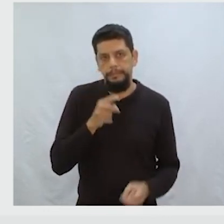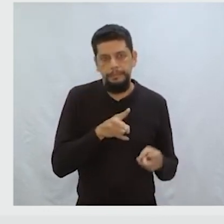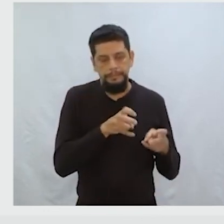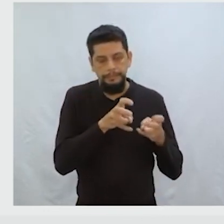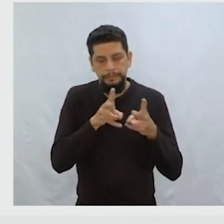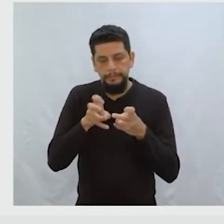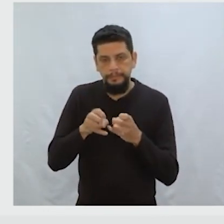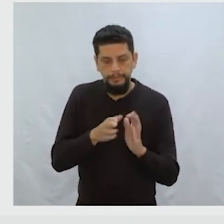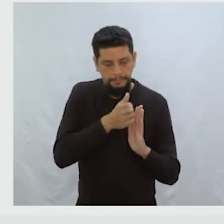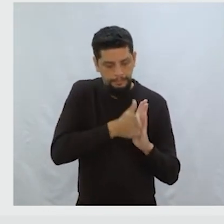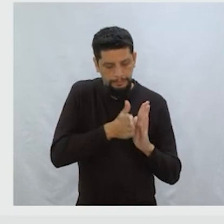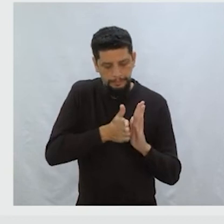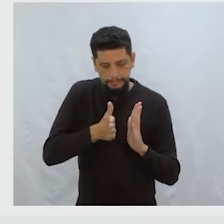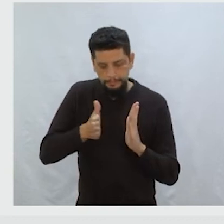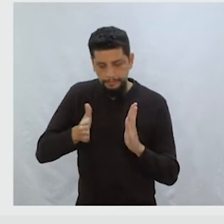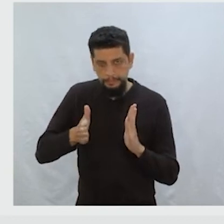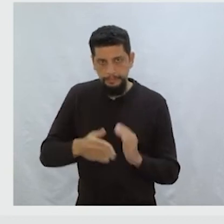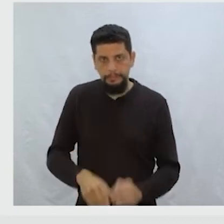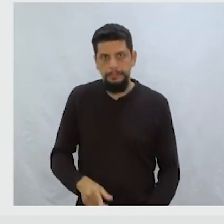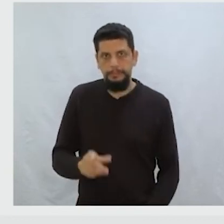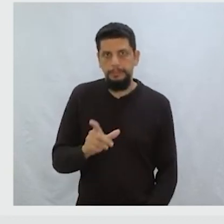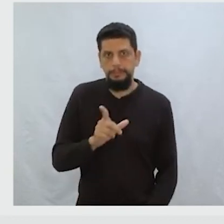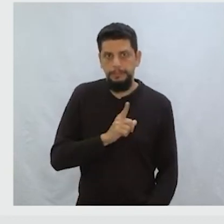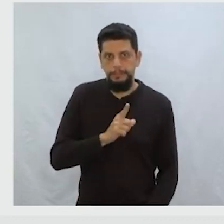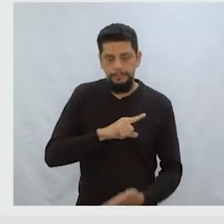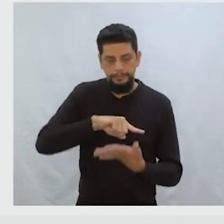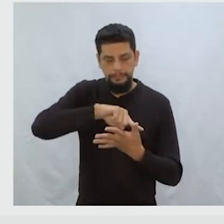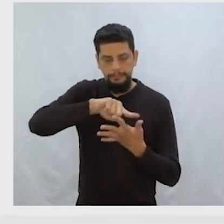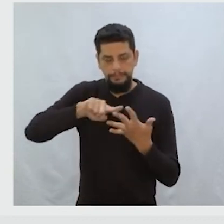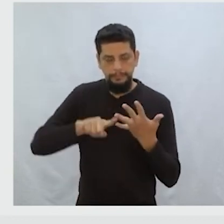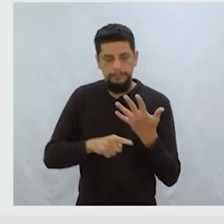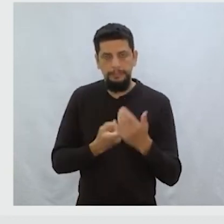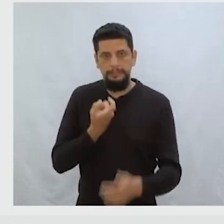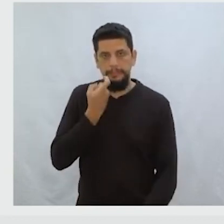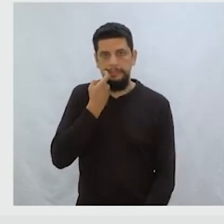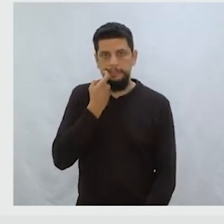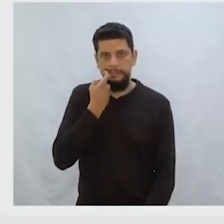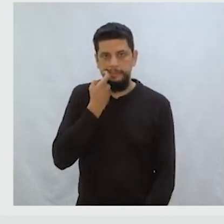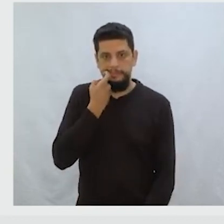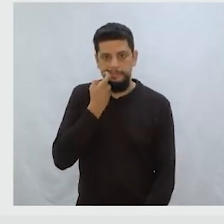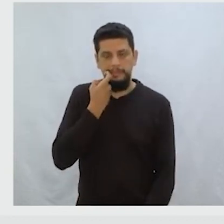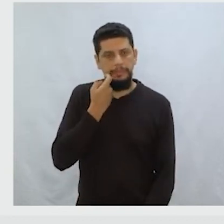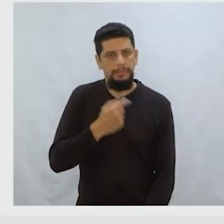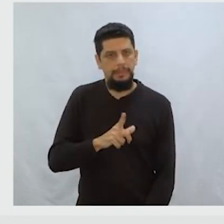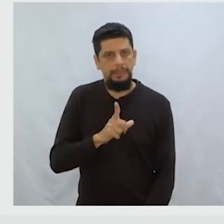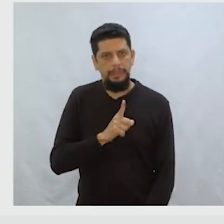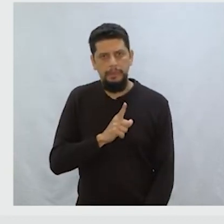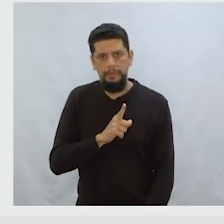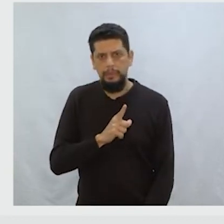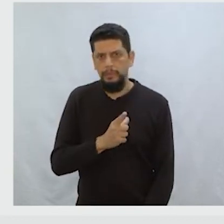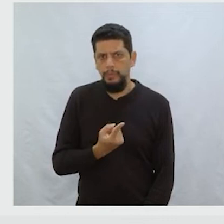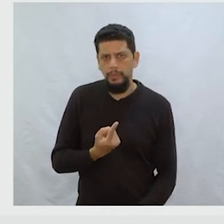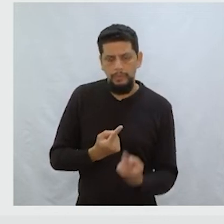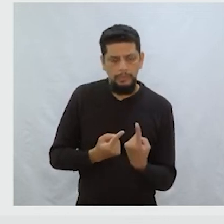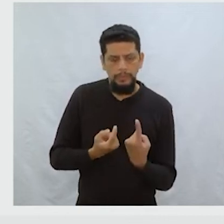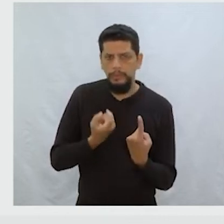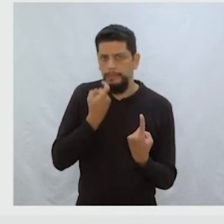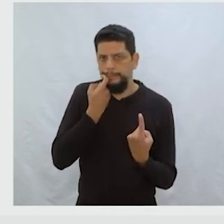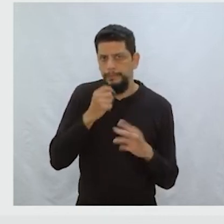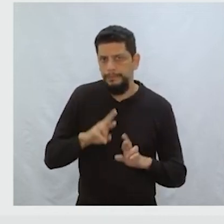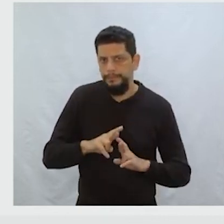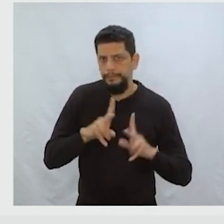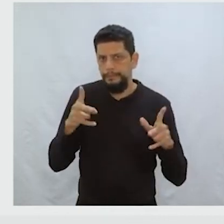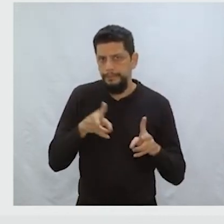Olhem, observem bem essa sequência. Nós temos 5 peixes. Tem um deles que está um